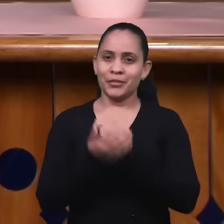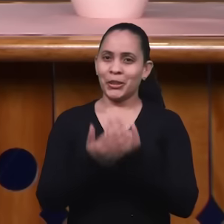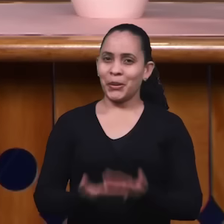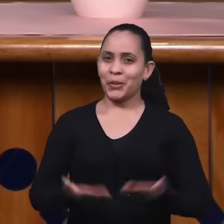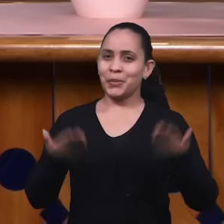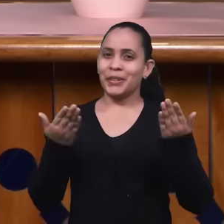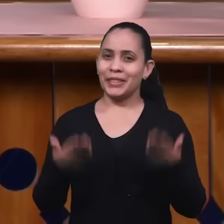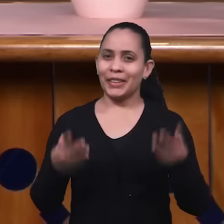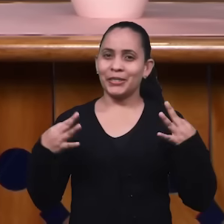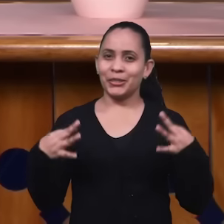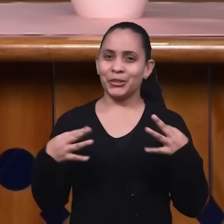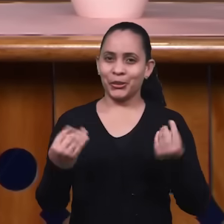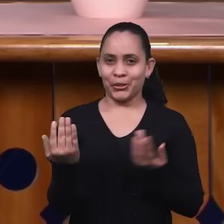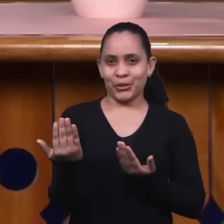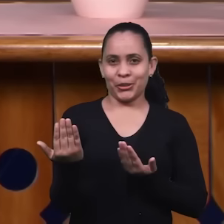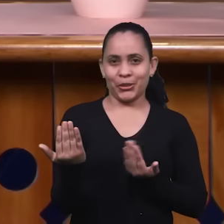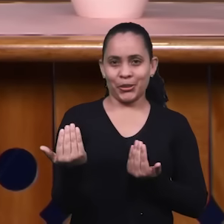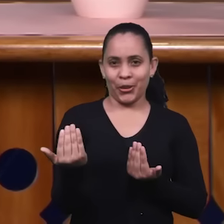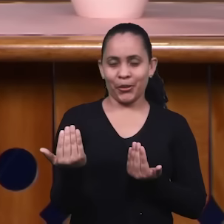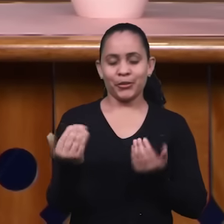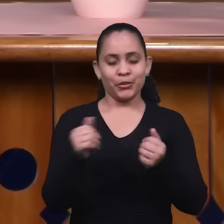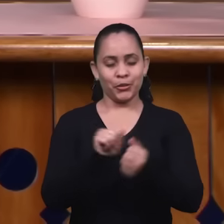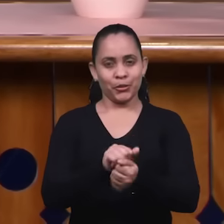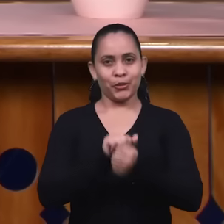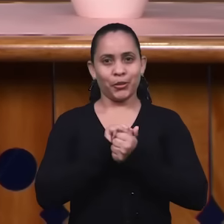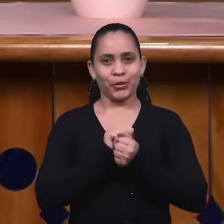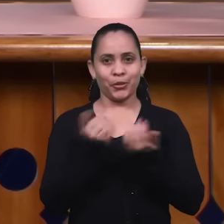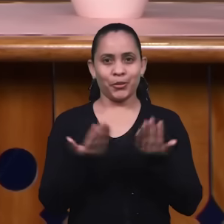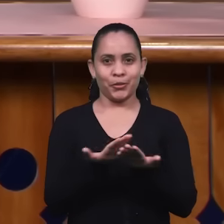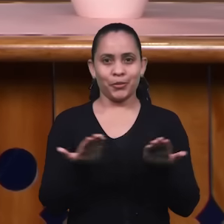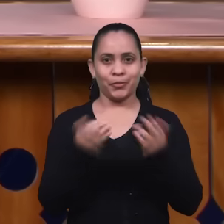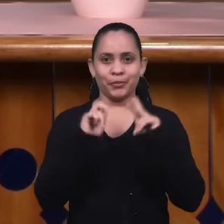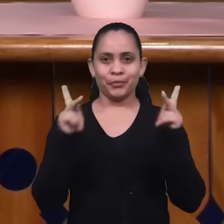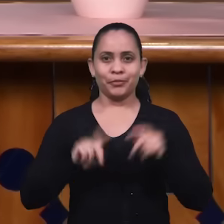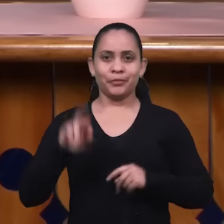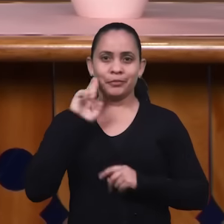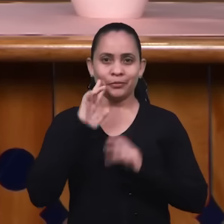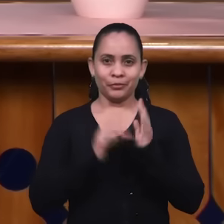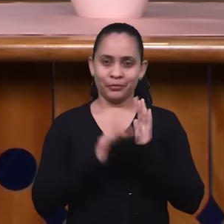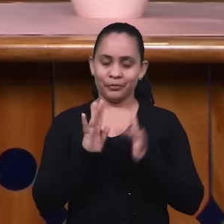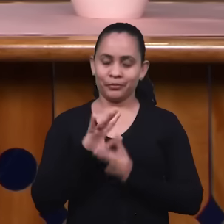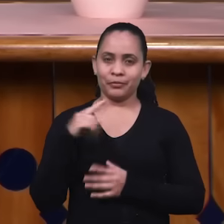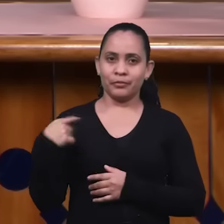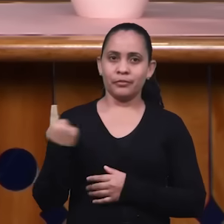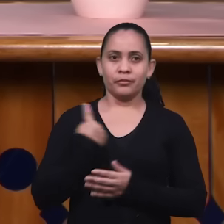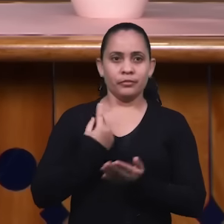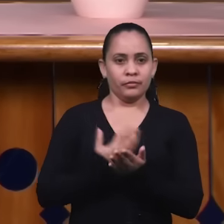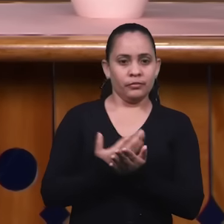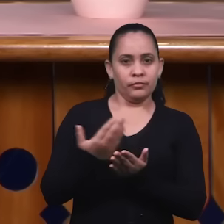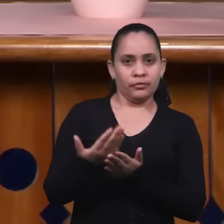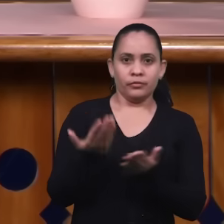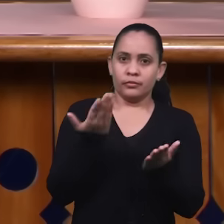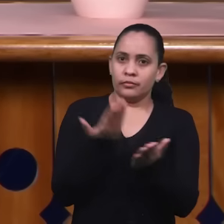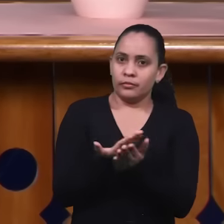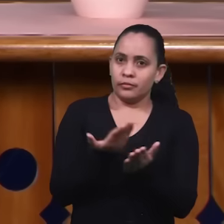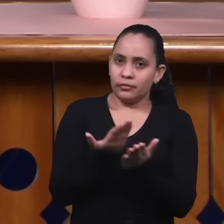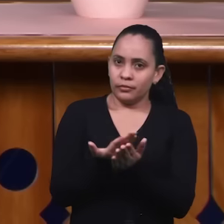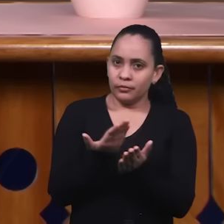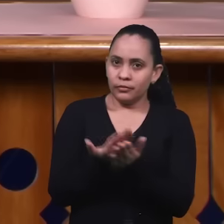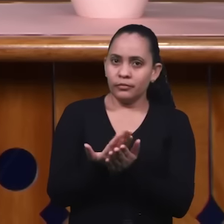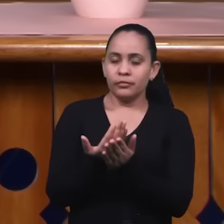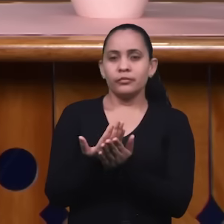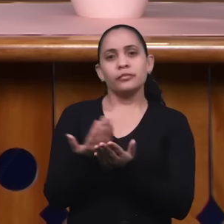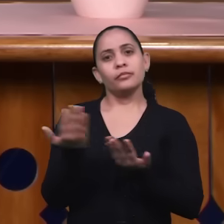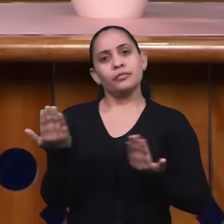quero cumprimentar todos os jovens que estão participando conosco com a paz do Senhor. Nós estamos iniciando essa aula de jovens e o